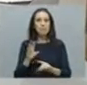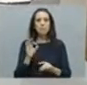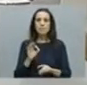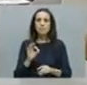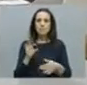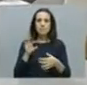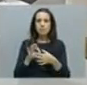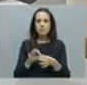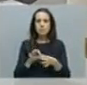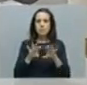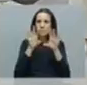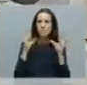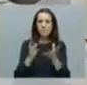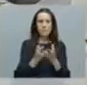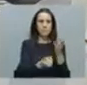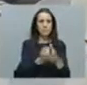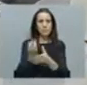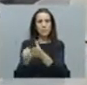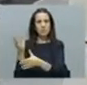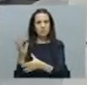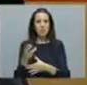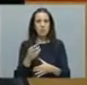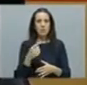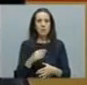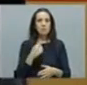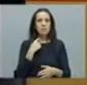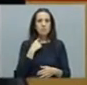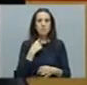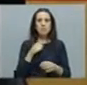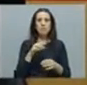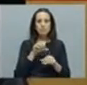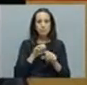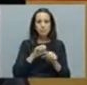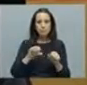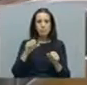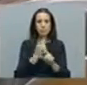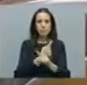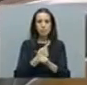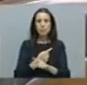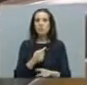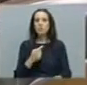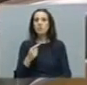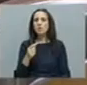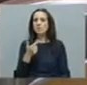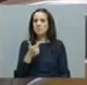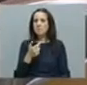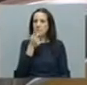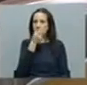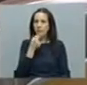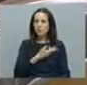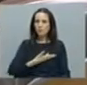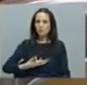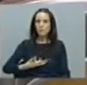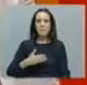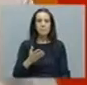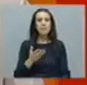setor ligado à produção, temos a parte dos enchidos também, os vinhos, os azeites. Só para fazer aqui um interlúdio na nossa cozinha. Então,